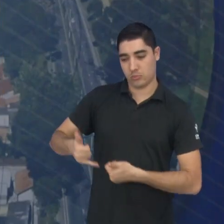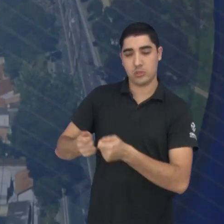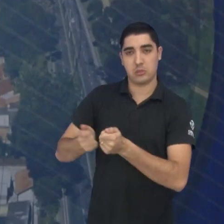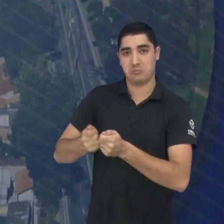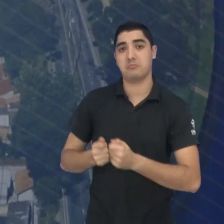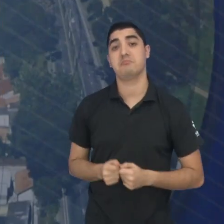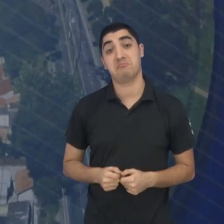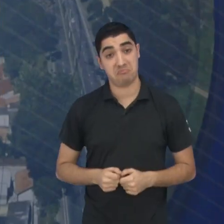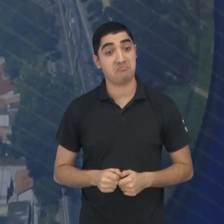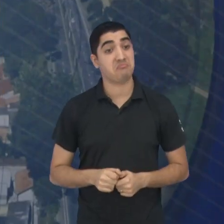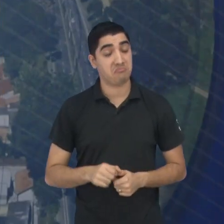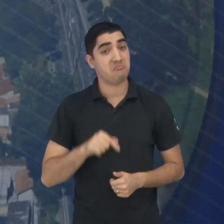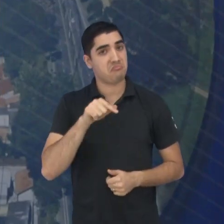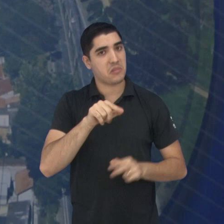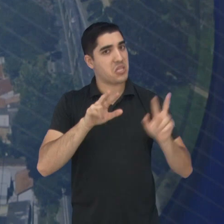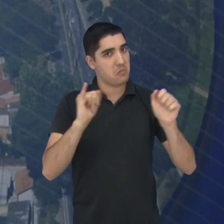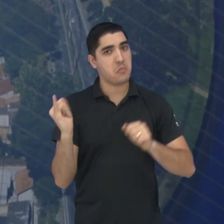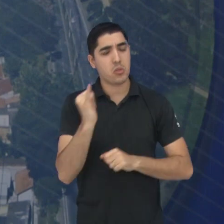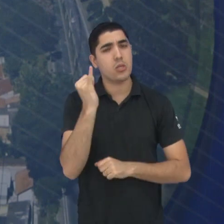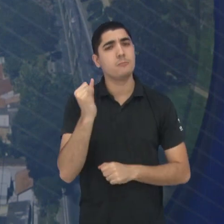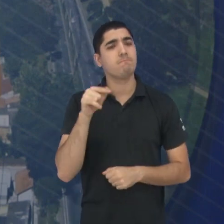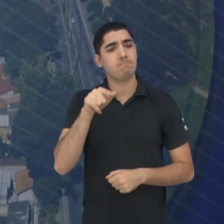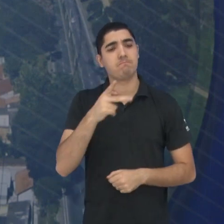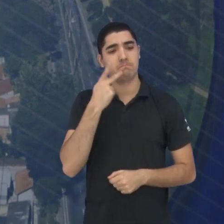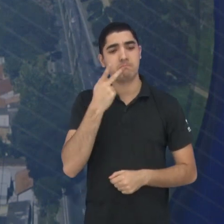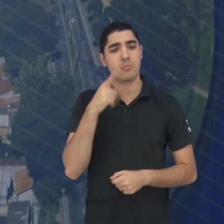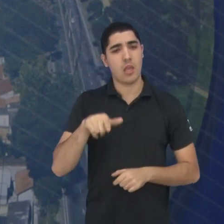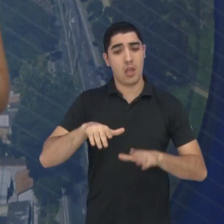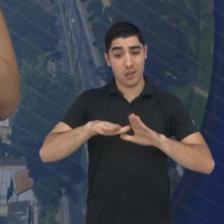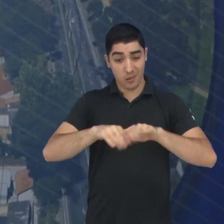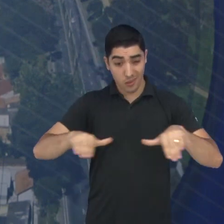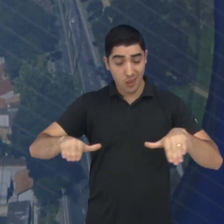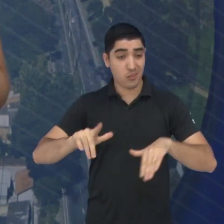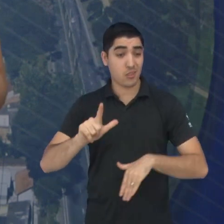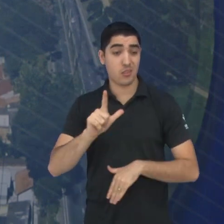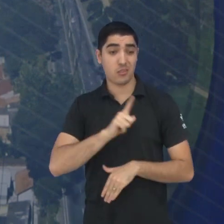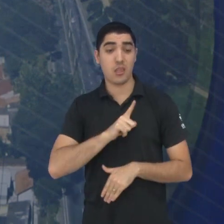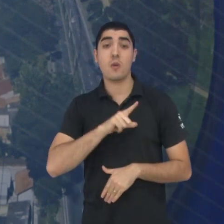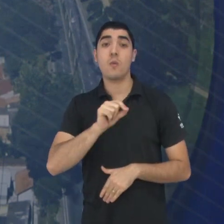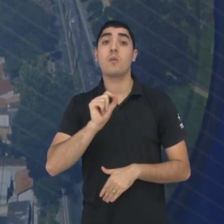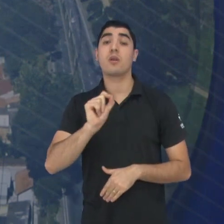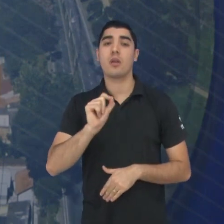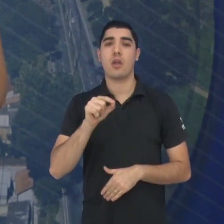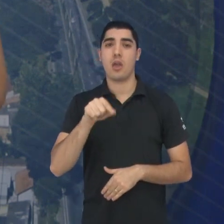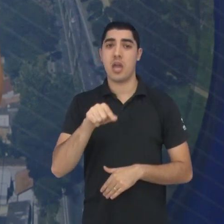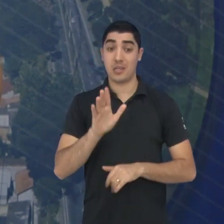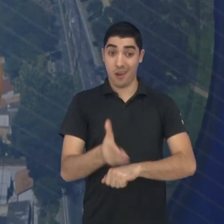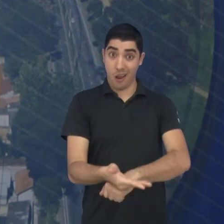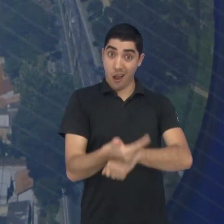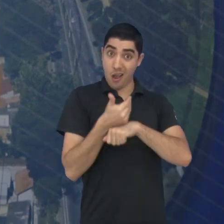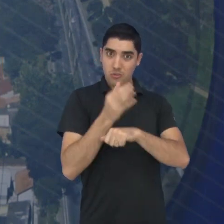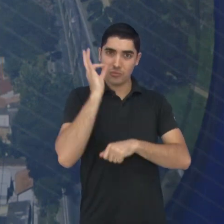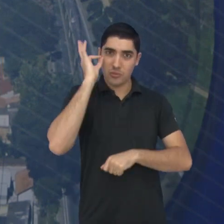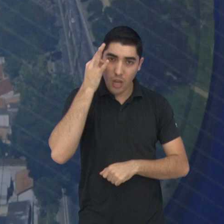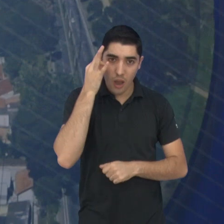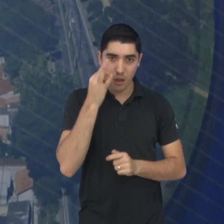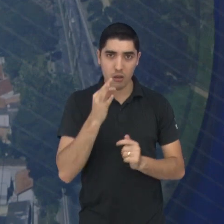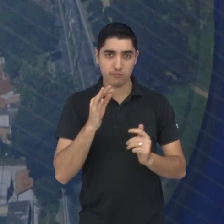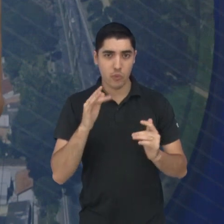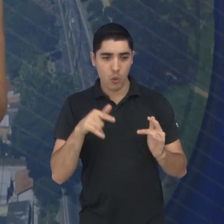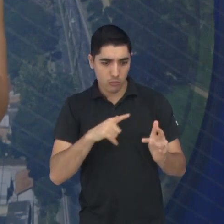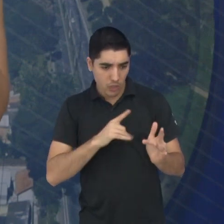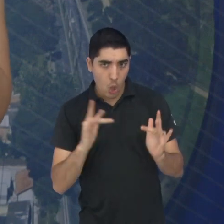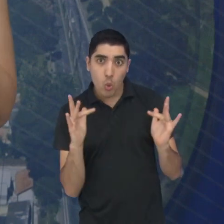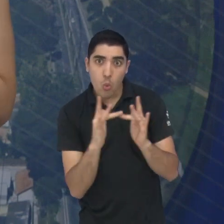gente falou aqui sobre as crianças que estão cada vez mais cedo se conectando. Agora a gente fala mais sobre os riscos